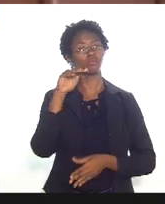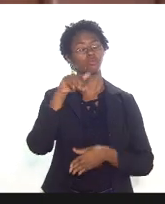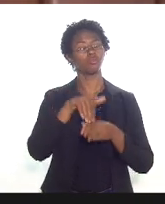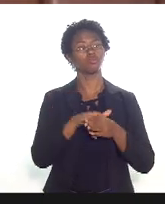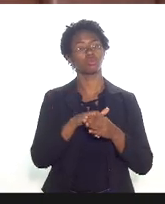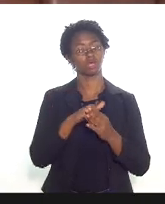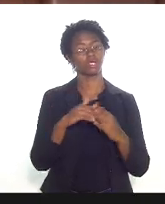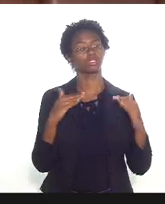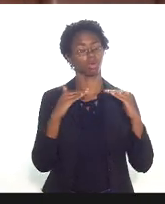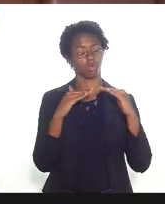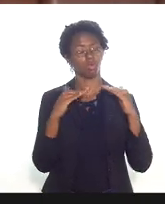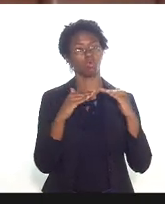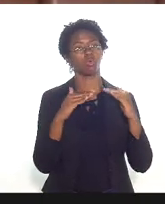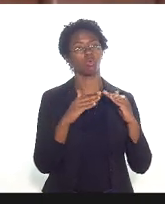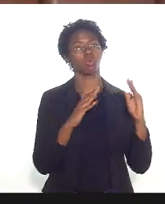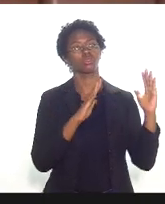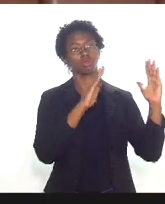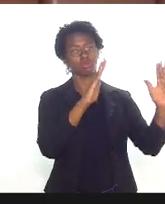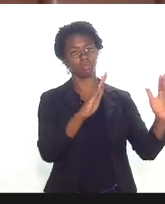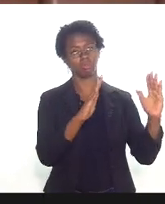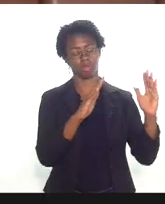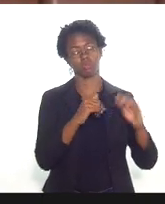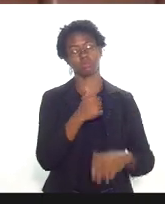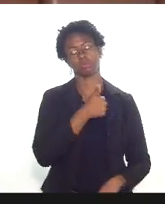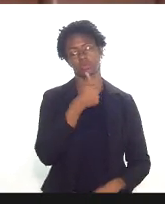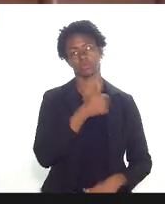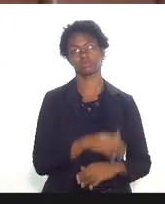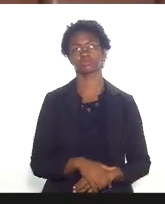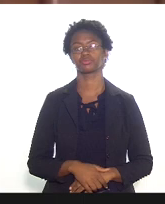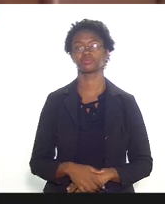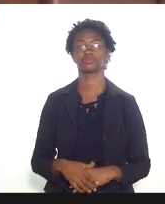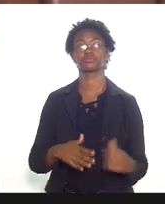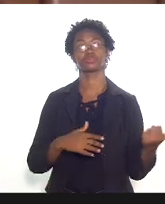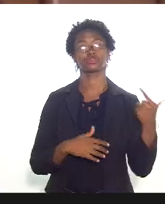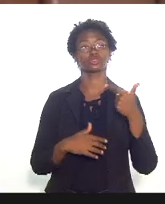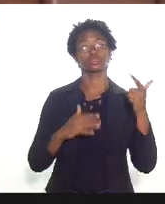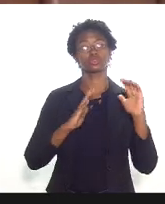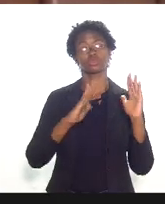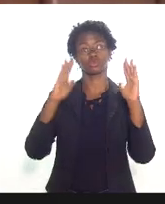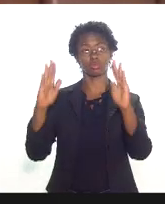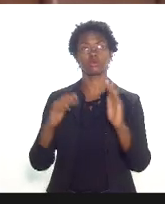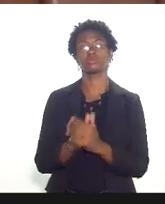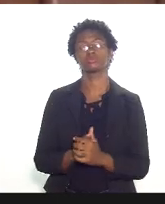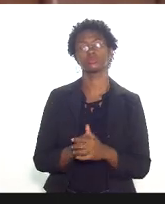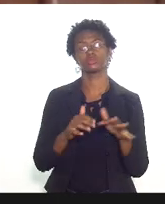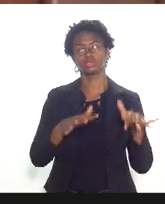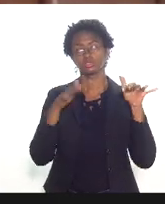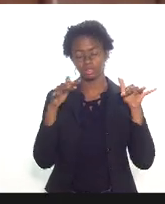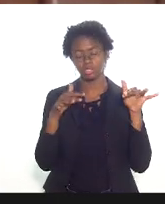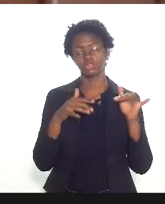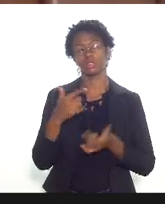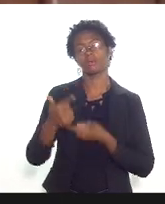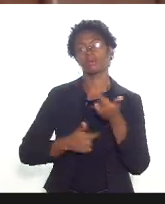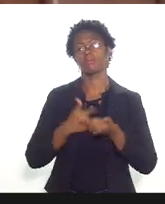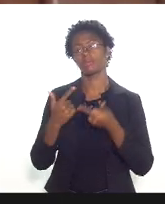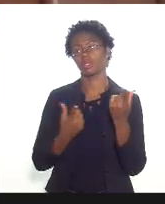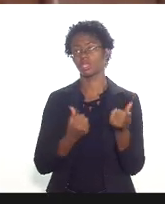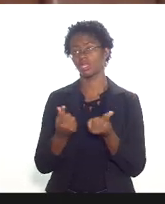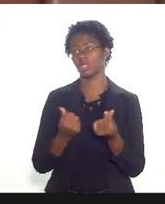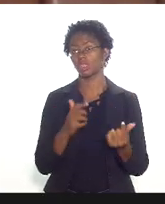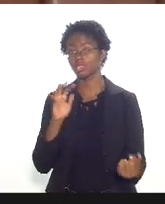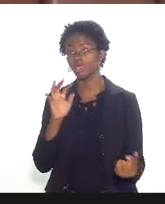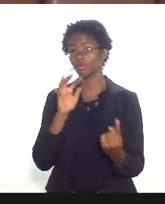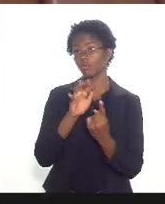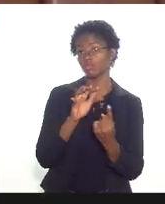de proposição de audiências. Vamos para o segundo bloco. Audiência sobre a geração de emprego e renda e os negócios de impacto social no Estado do